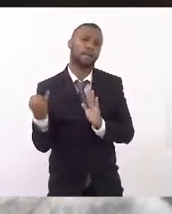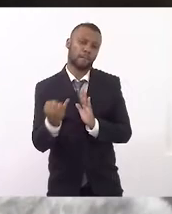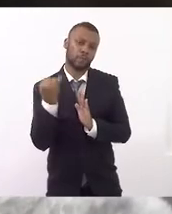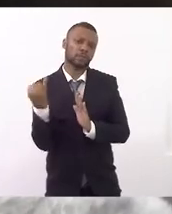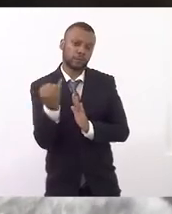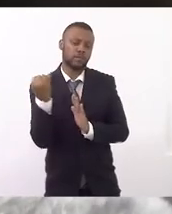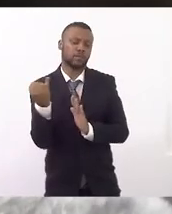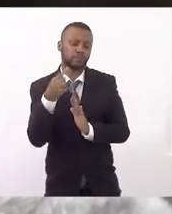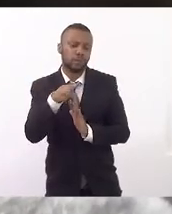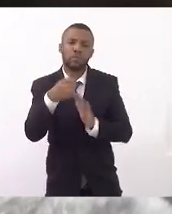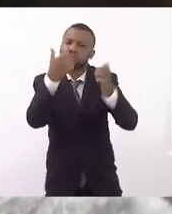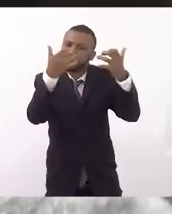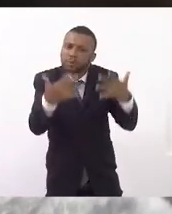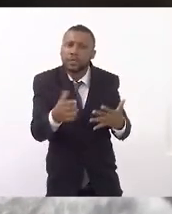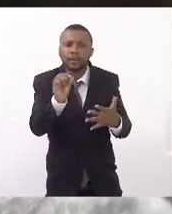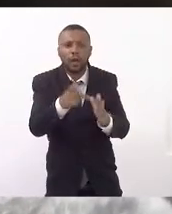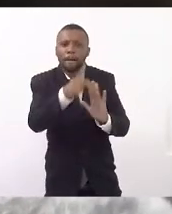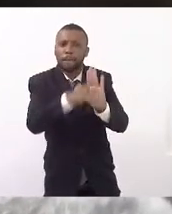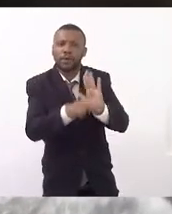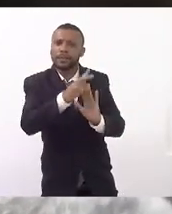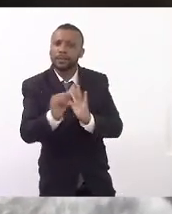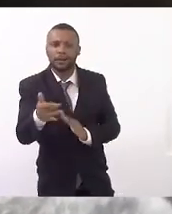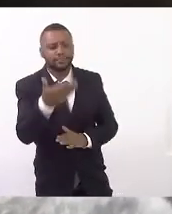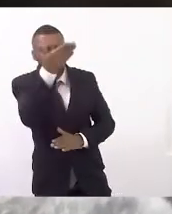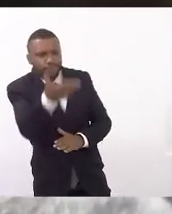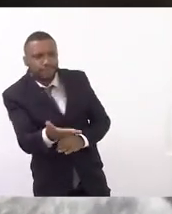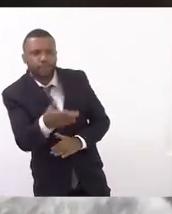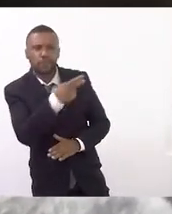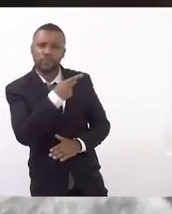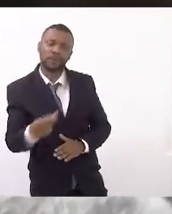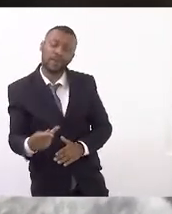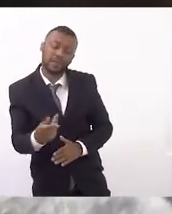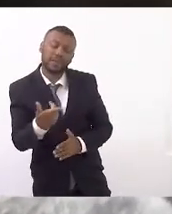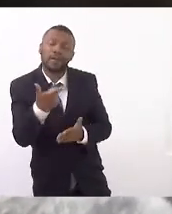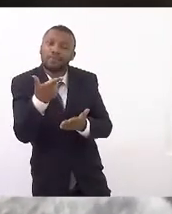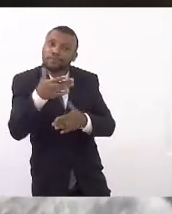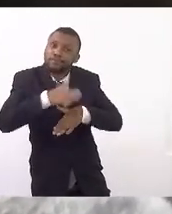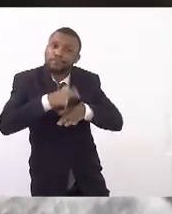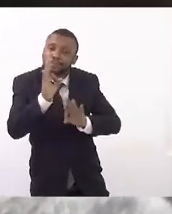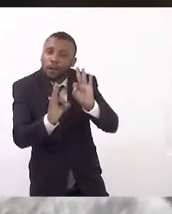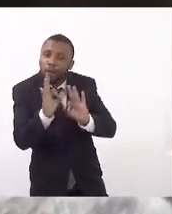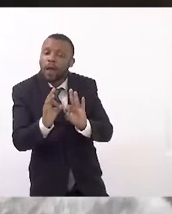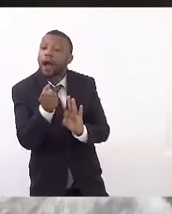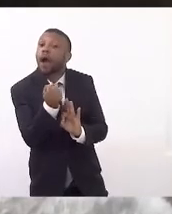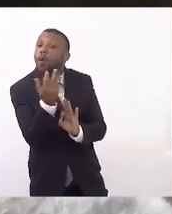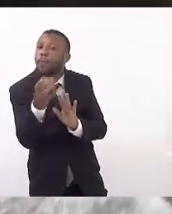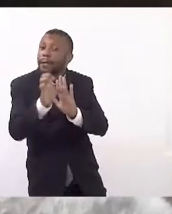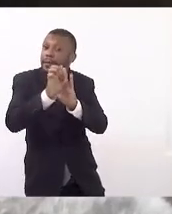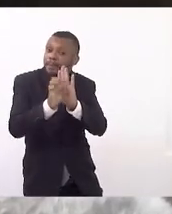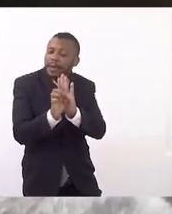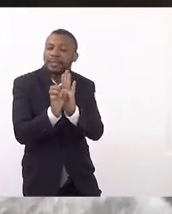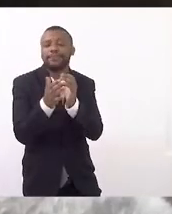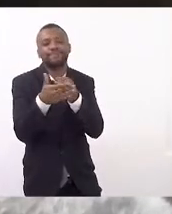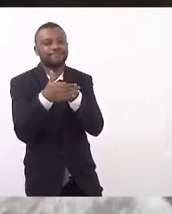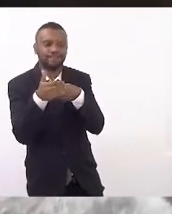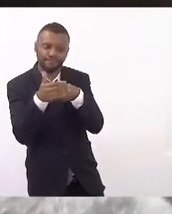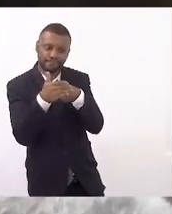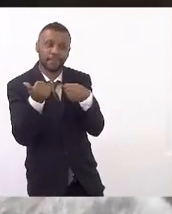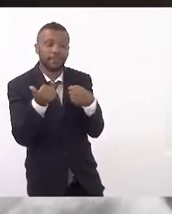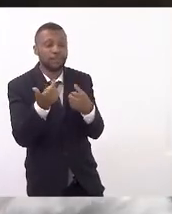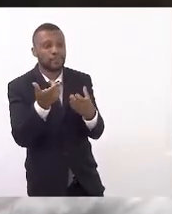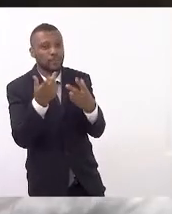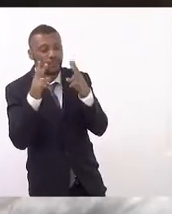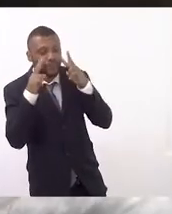sempre, sendo um projeto de Vossa Excelência, fiz algumas emendas carinhosamente. Fiquei muito feliz de ver aqui já